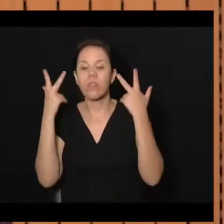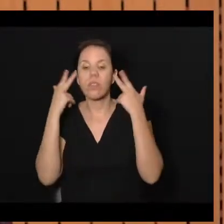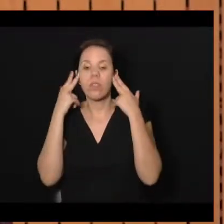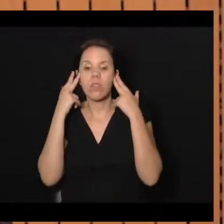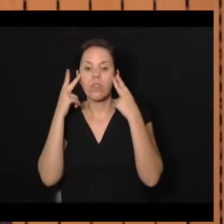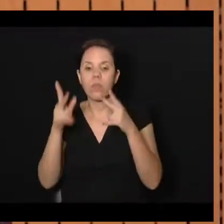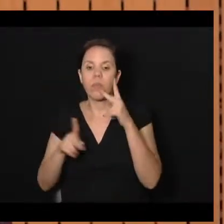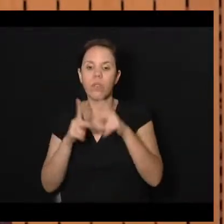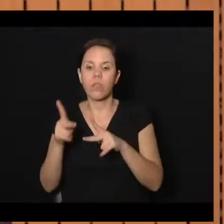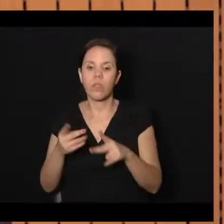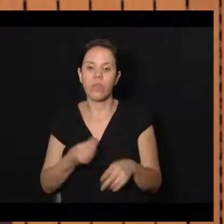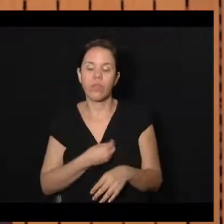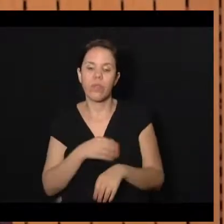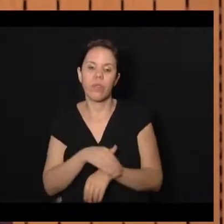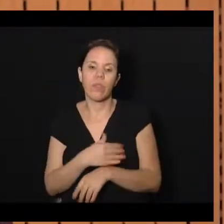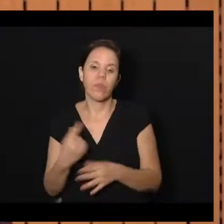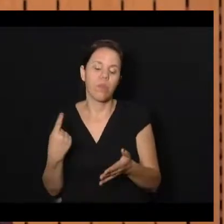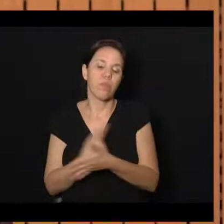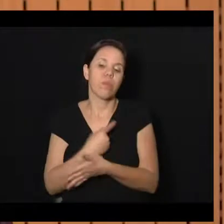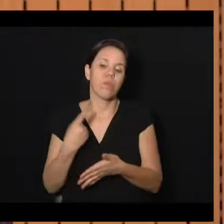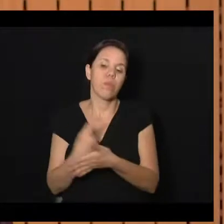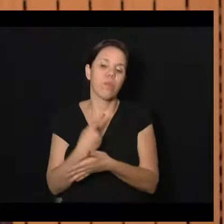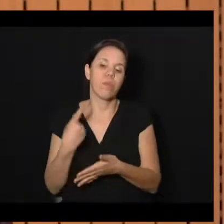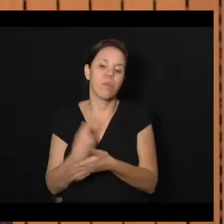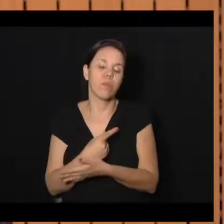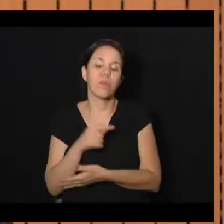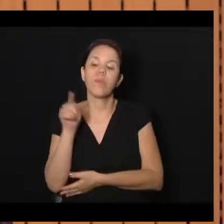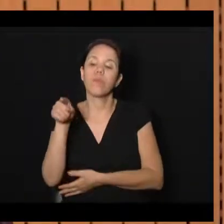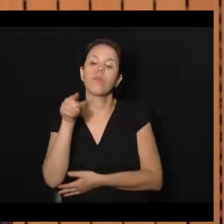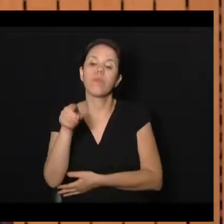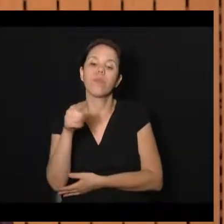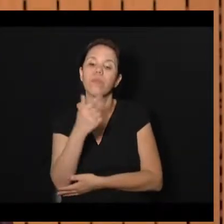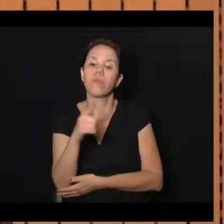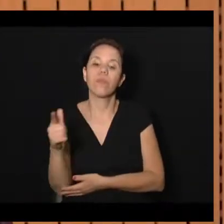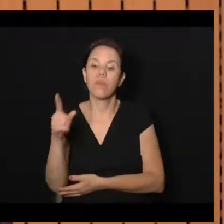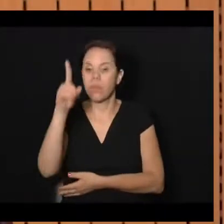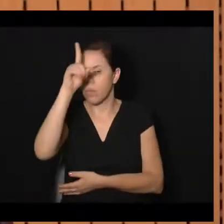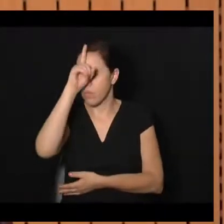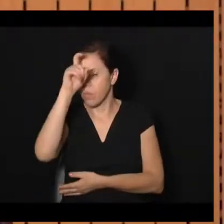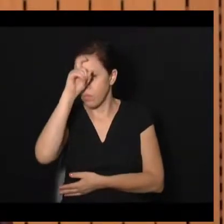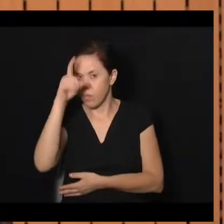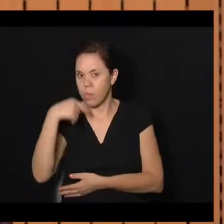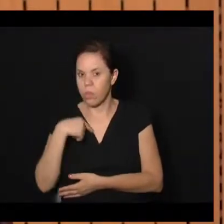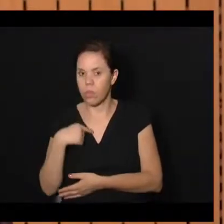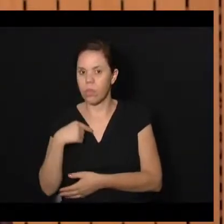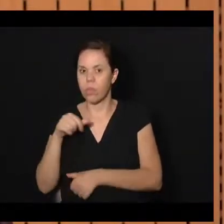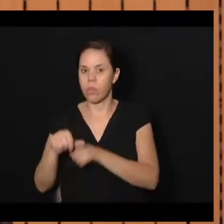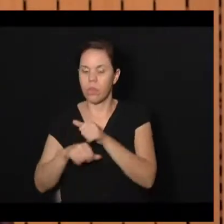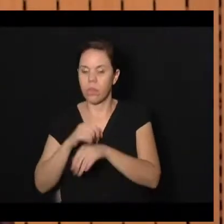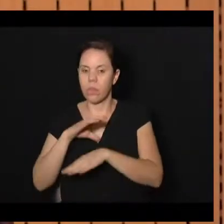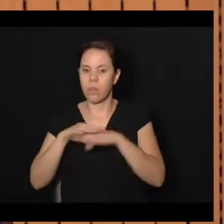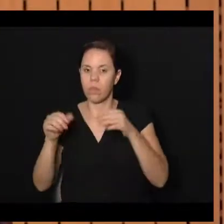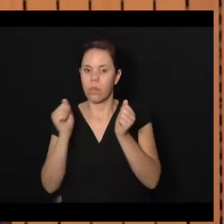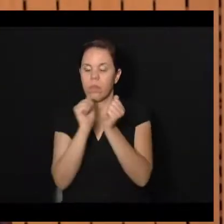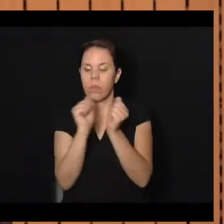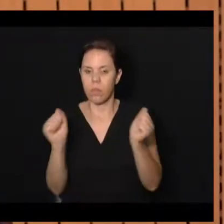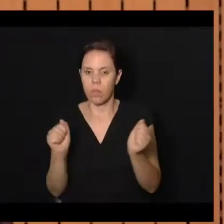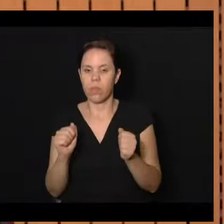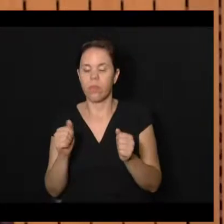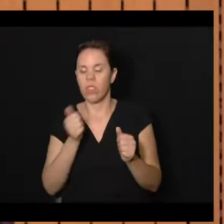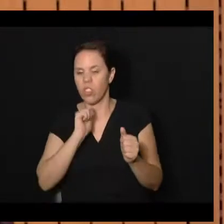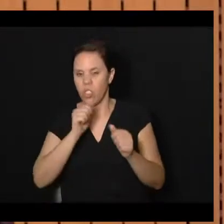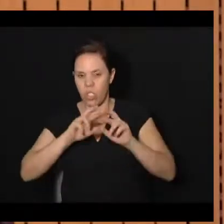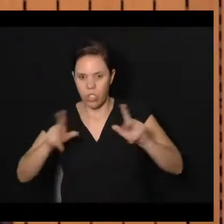morador de rua me perguntar escutas e não tem um hospital pra mim para me recuperar das drogas e tem emprego pra mim